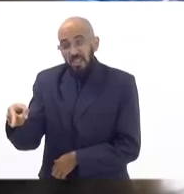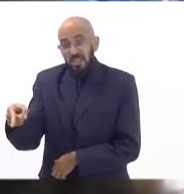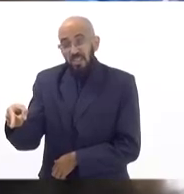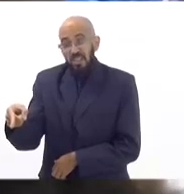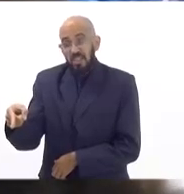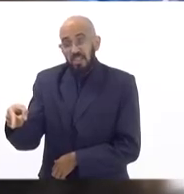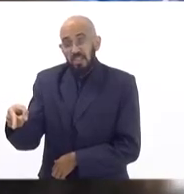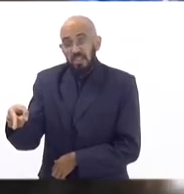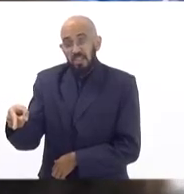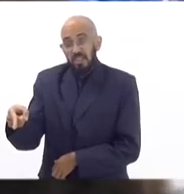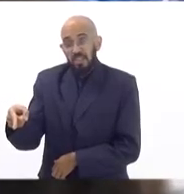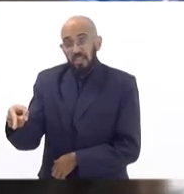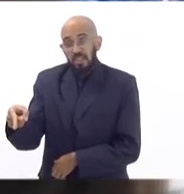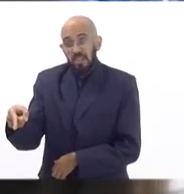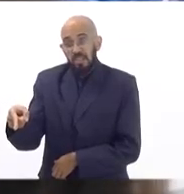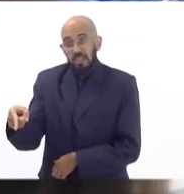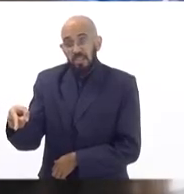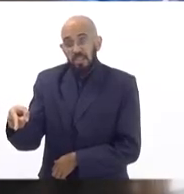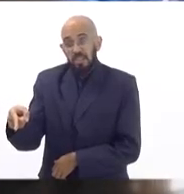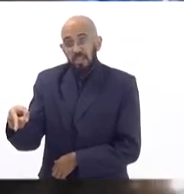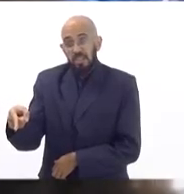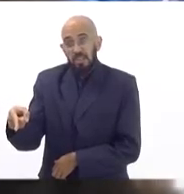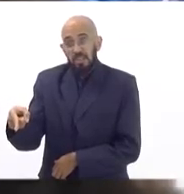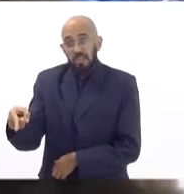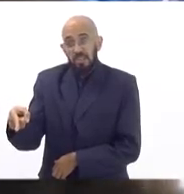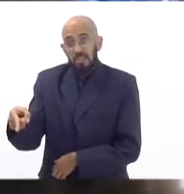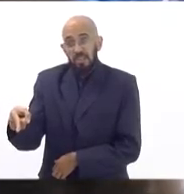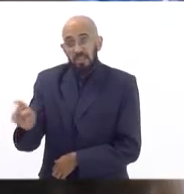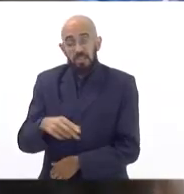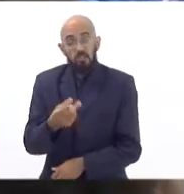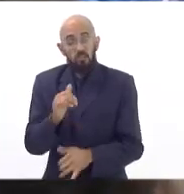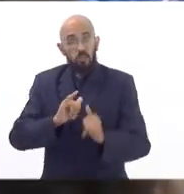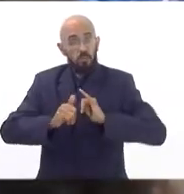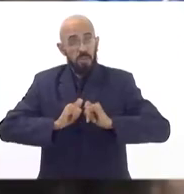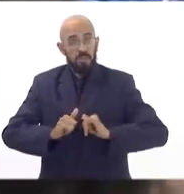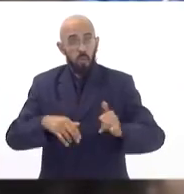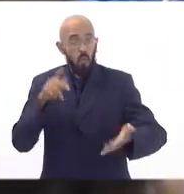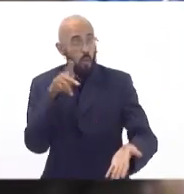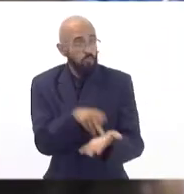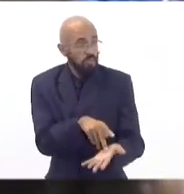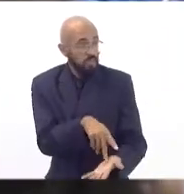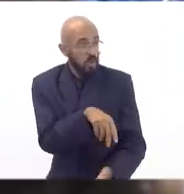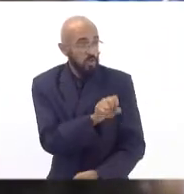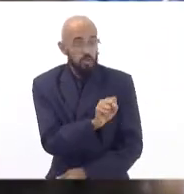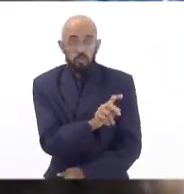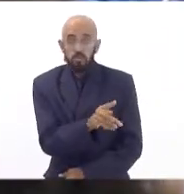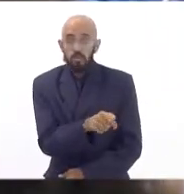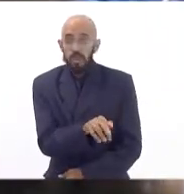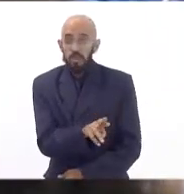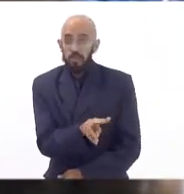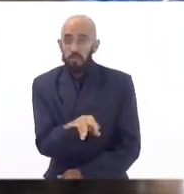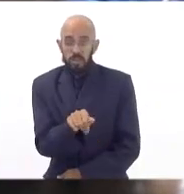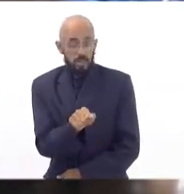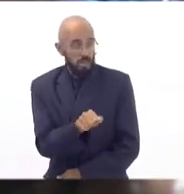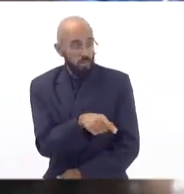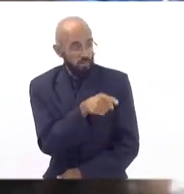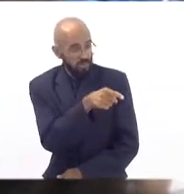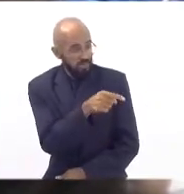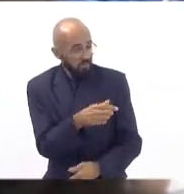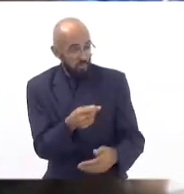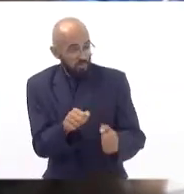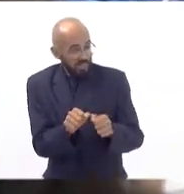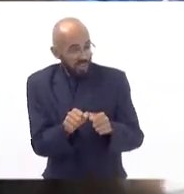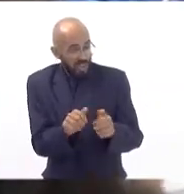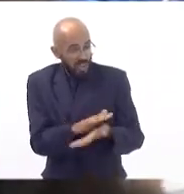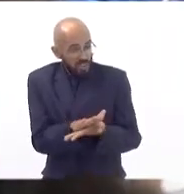223 sei que dado o seu da SuperVia a gente que nada faz em relação a isso é omissa a